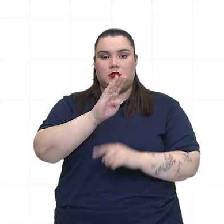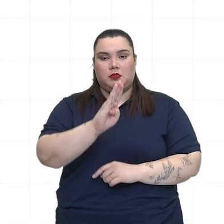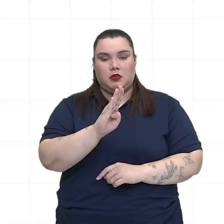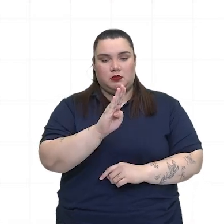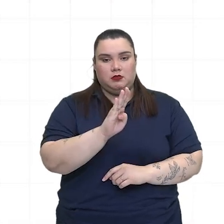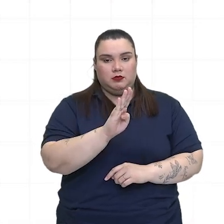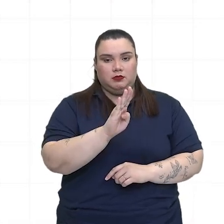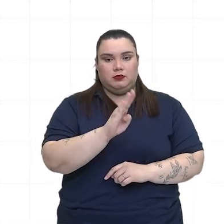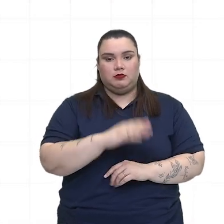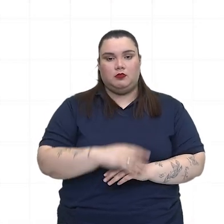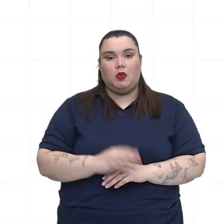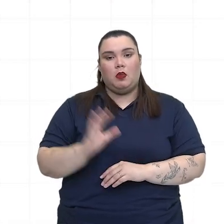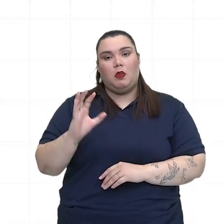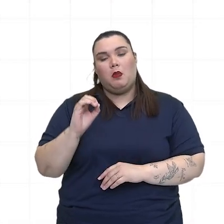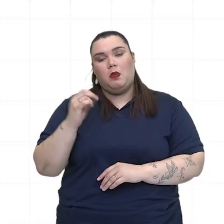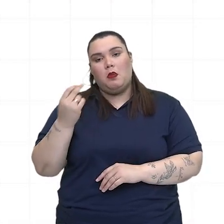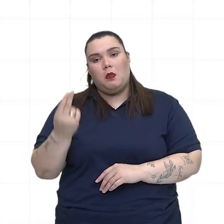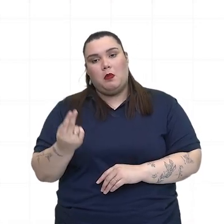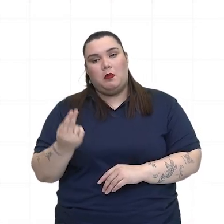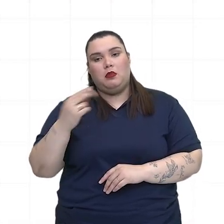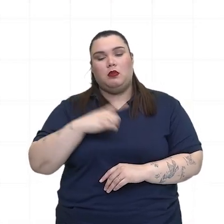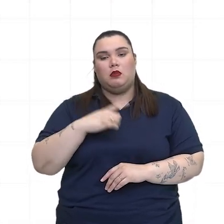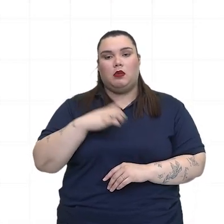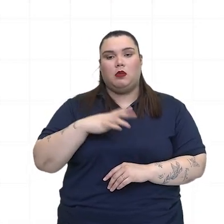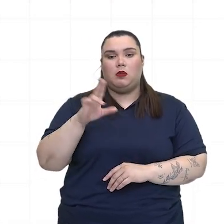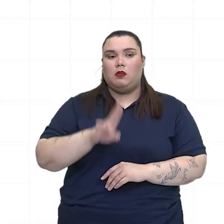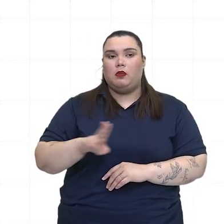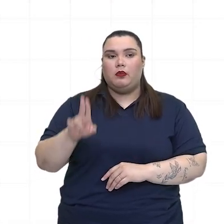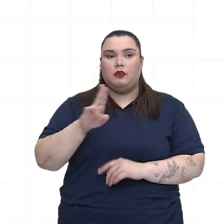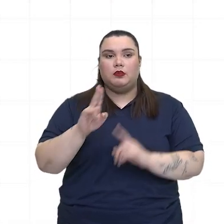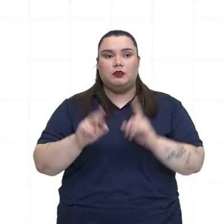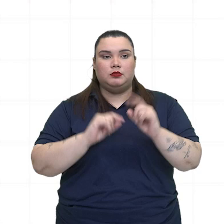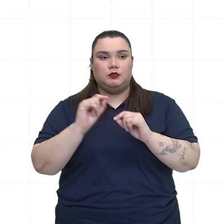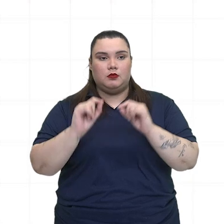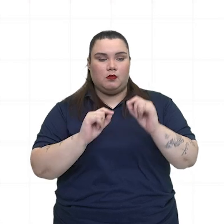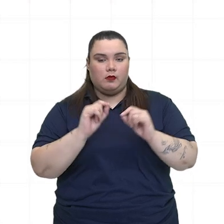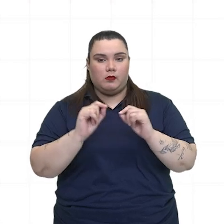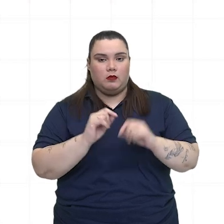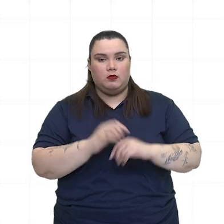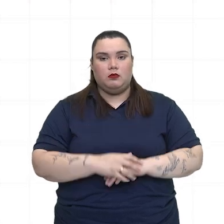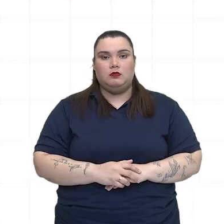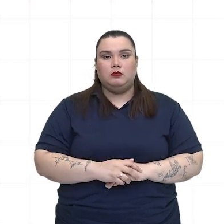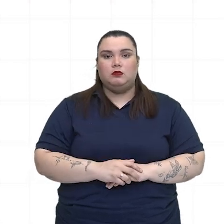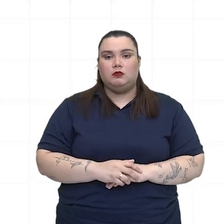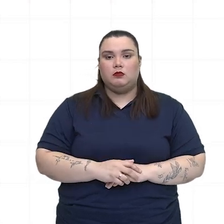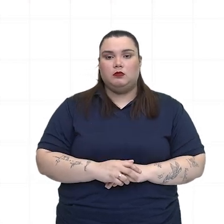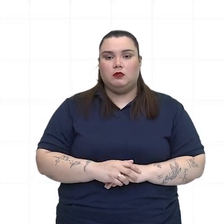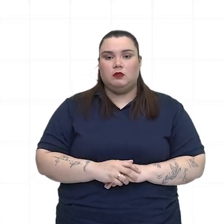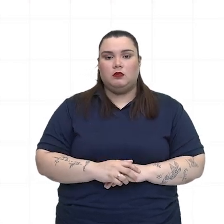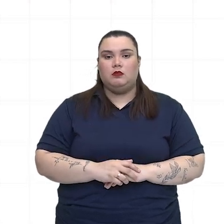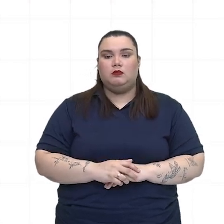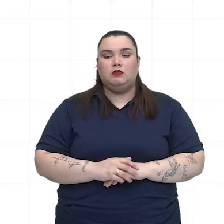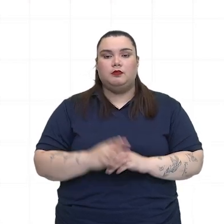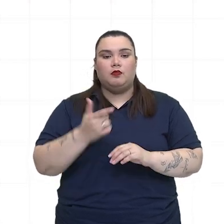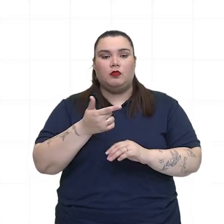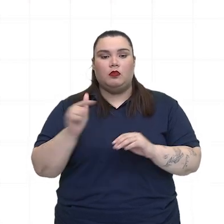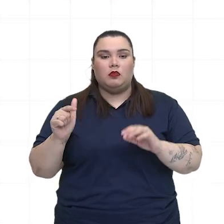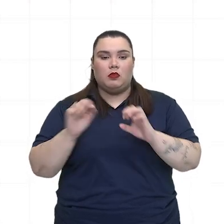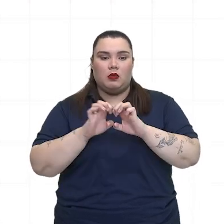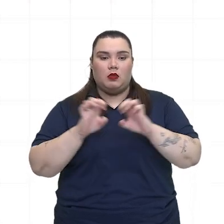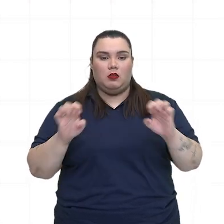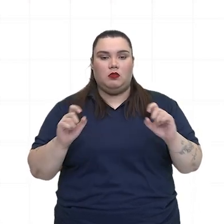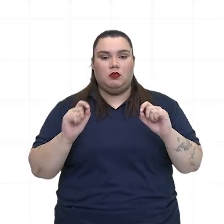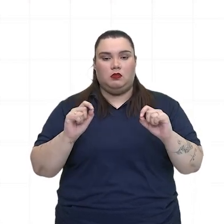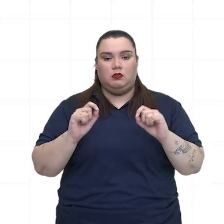B. E outros, né, que pegam, né, e usam a outra expressão, que é essa daqui,